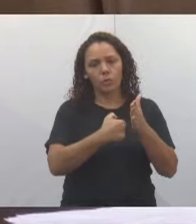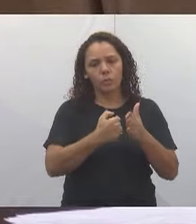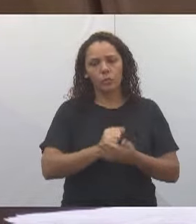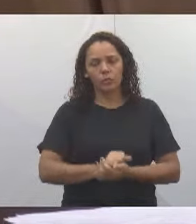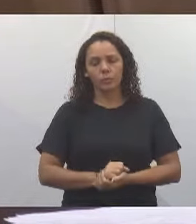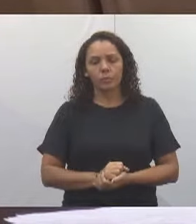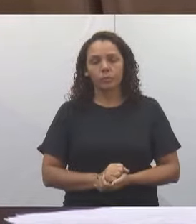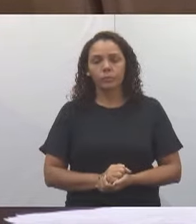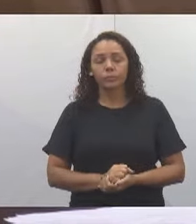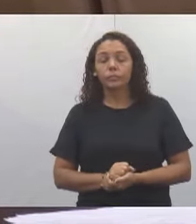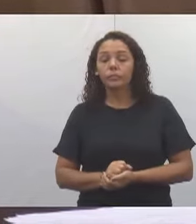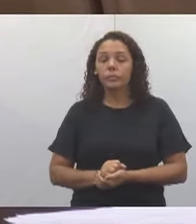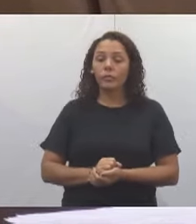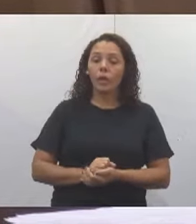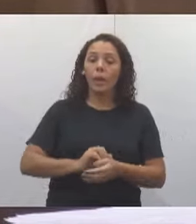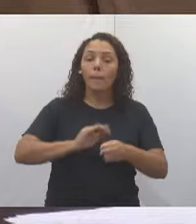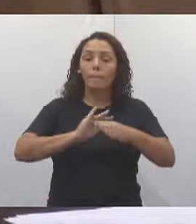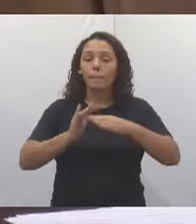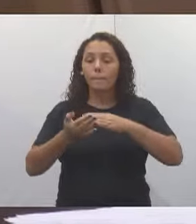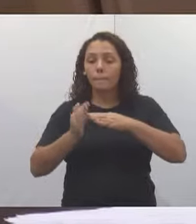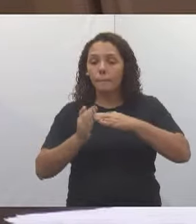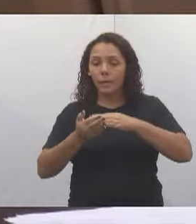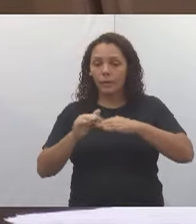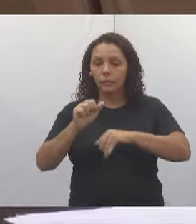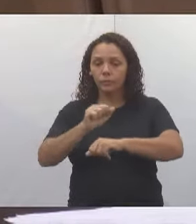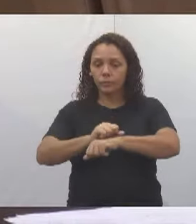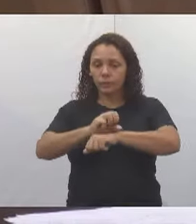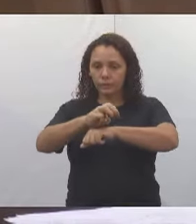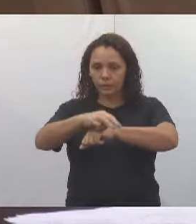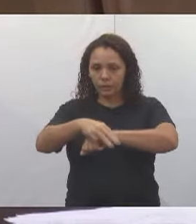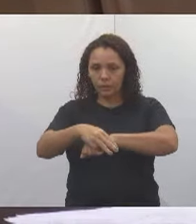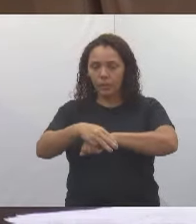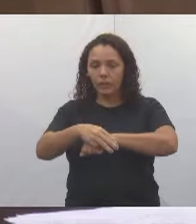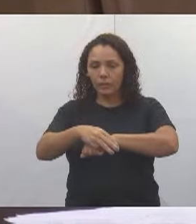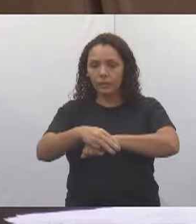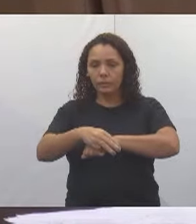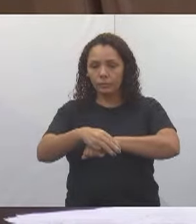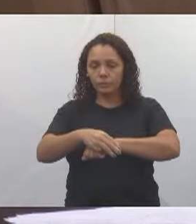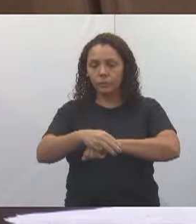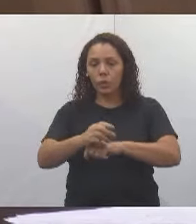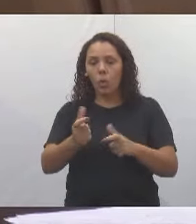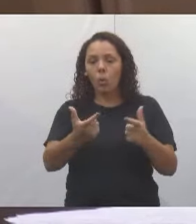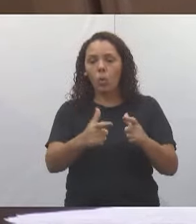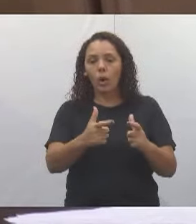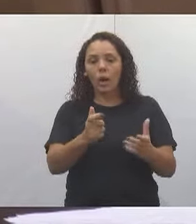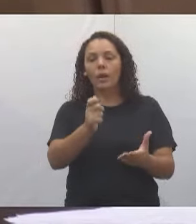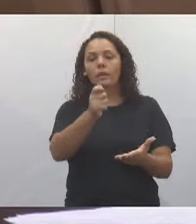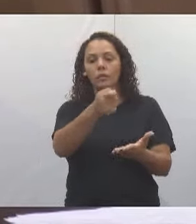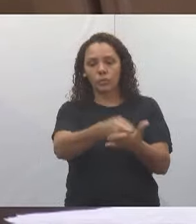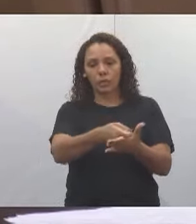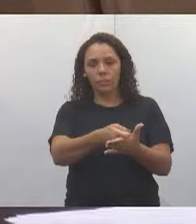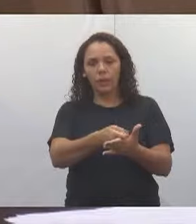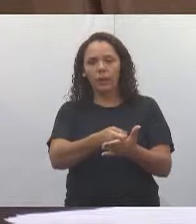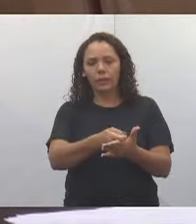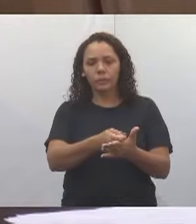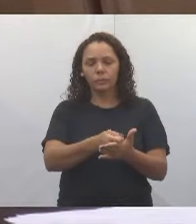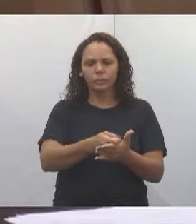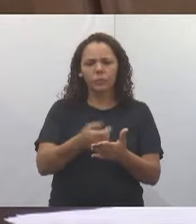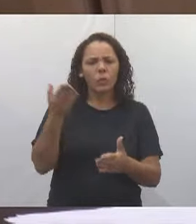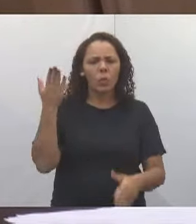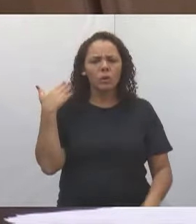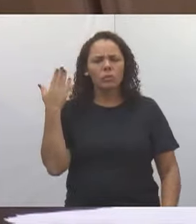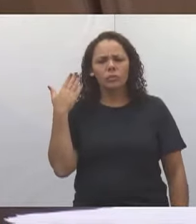Lá no Santa Maria, onde a gente sabe que foi comprado pelo poder público, antigo Ponte Preta, né?